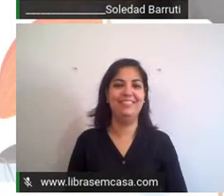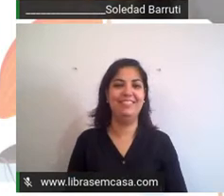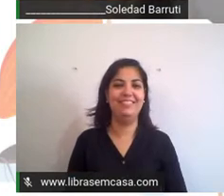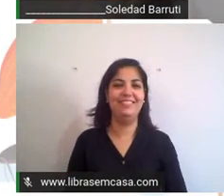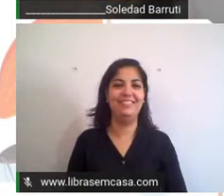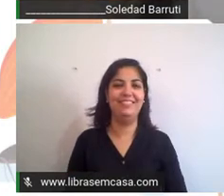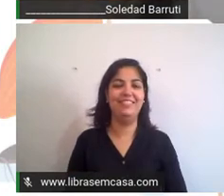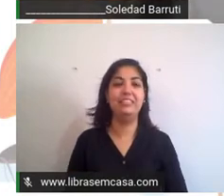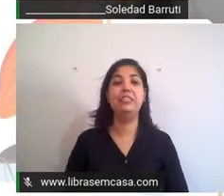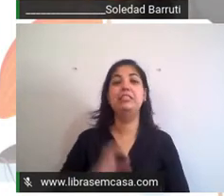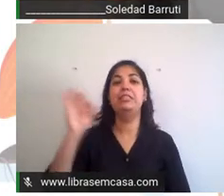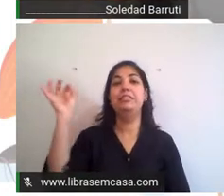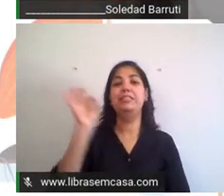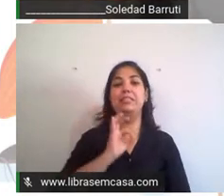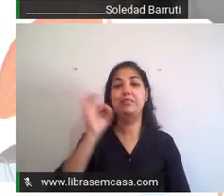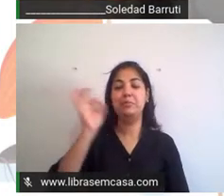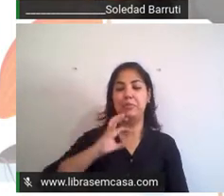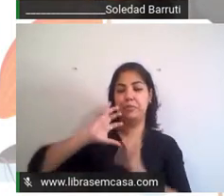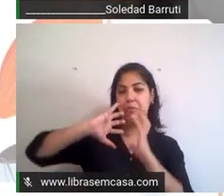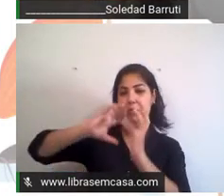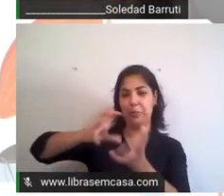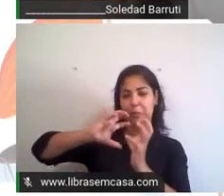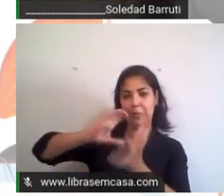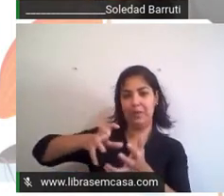100% globalizada, né?